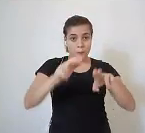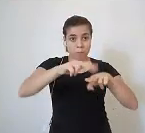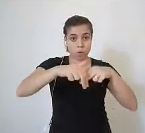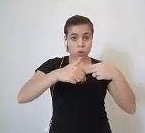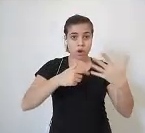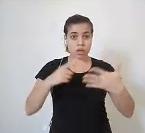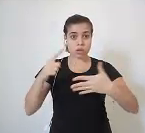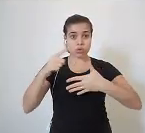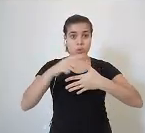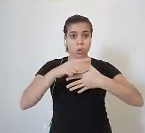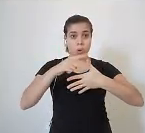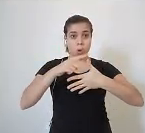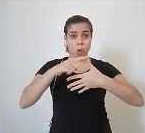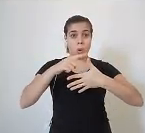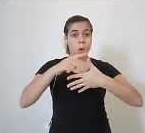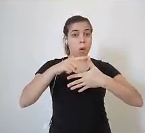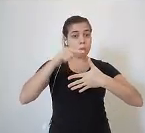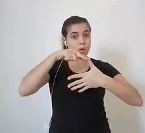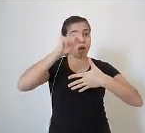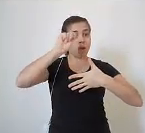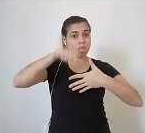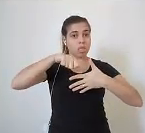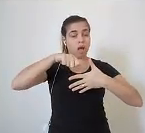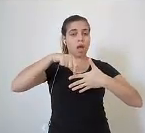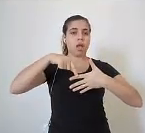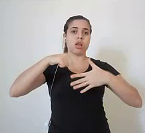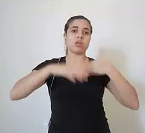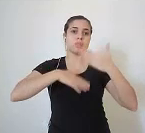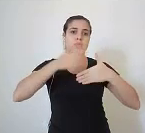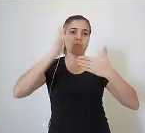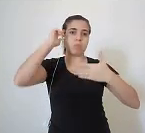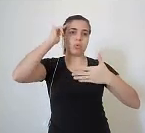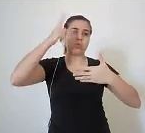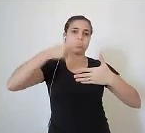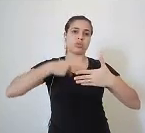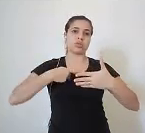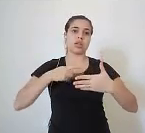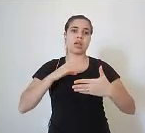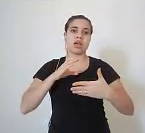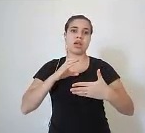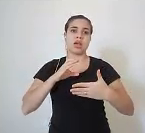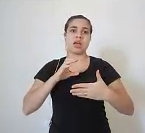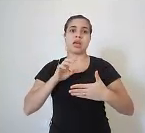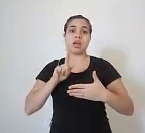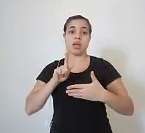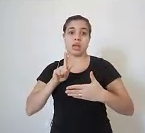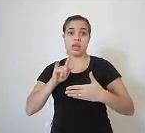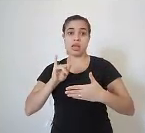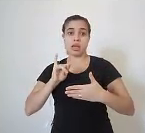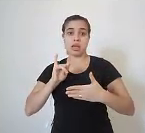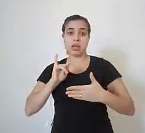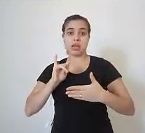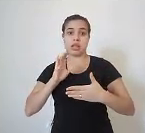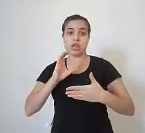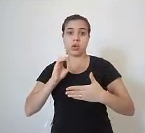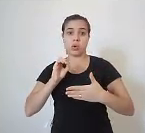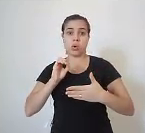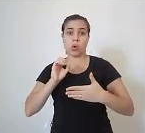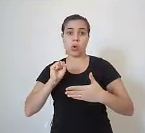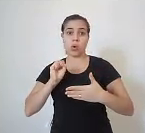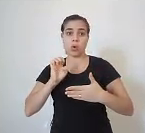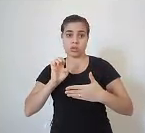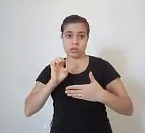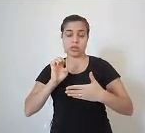alimento no ecossistema. Né? Então, os produtores assim o são porque eles conseguem produzir a